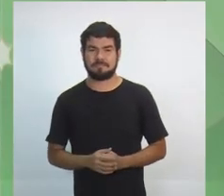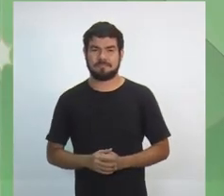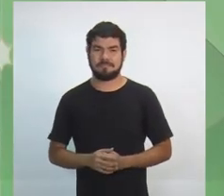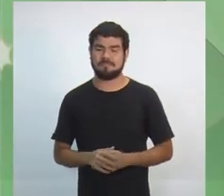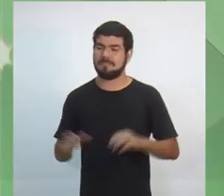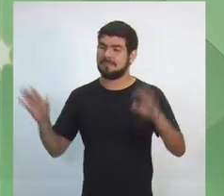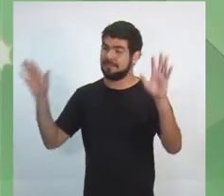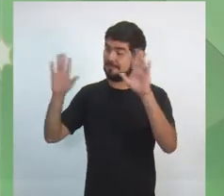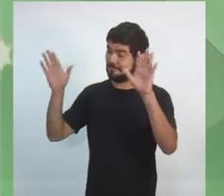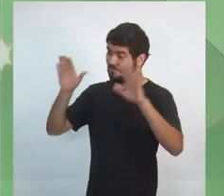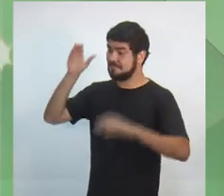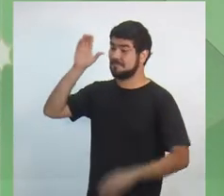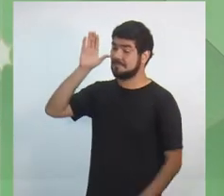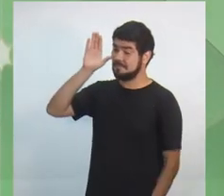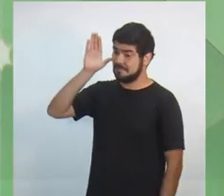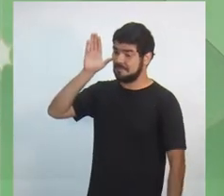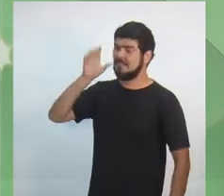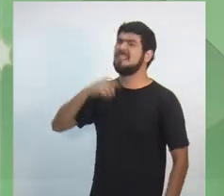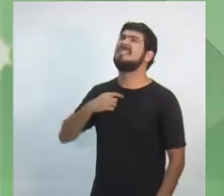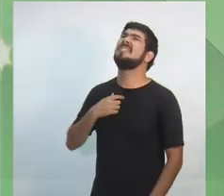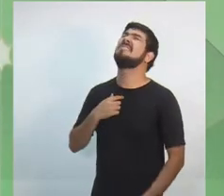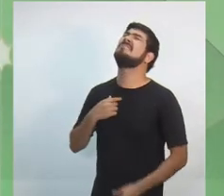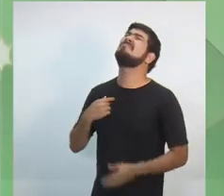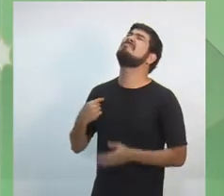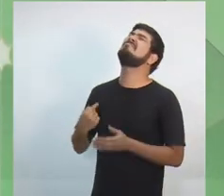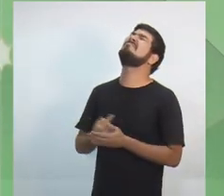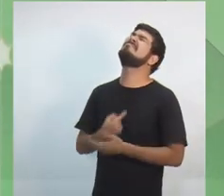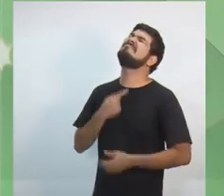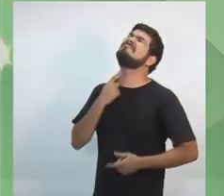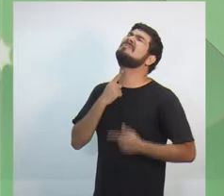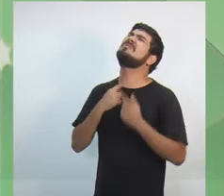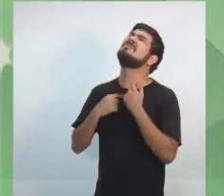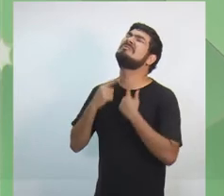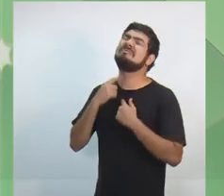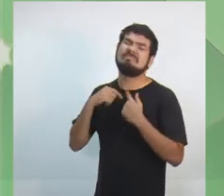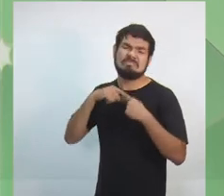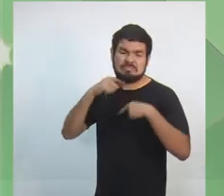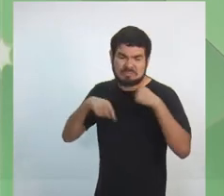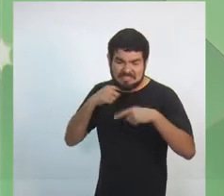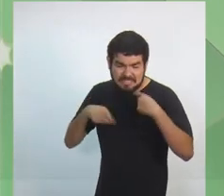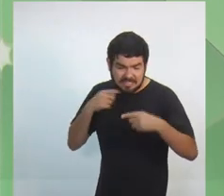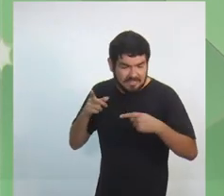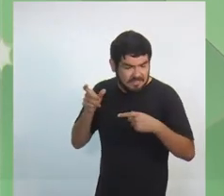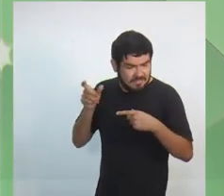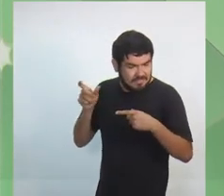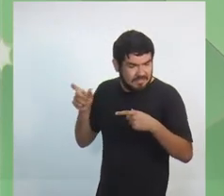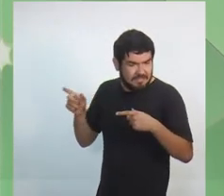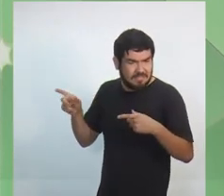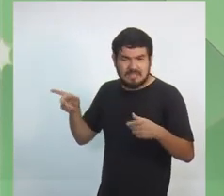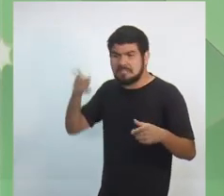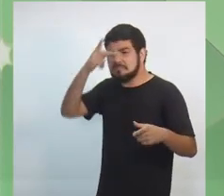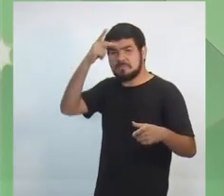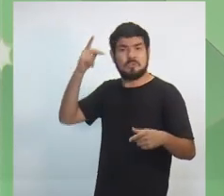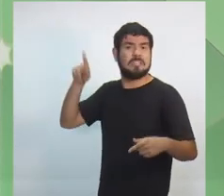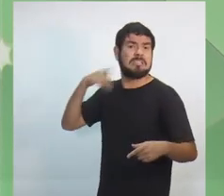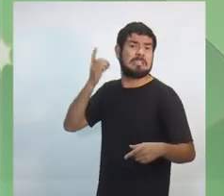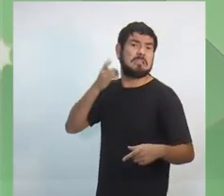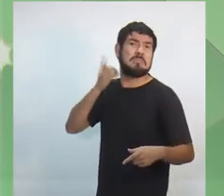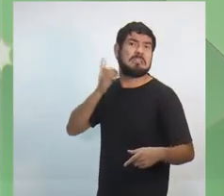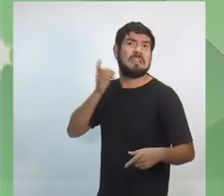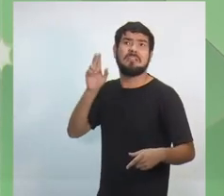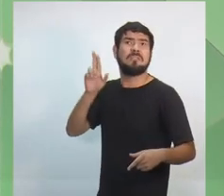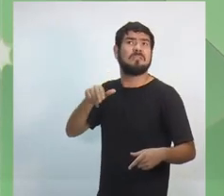Candidata Lúcia Antoni, eu tenho me perguntado várias vezes por que os nossos parlamentares, no modo geral, não têm nunca